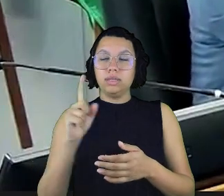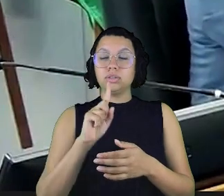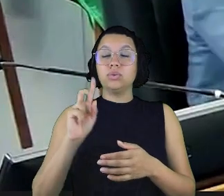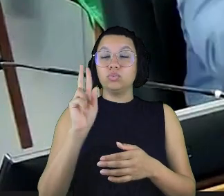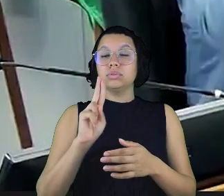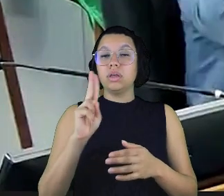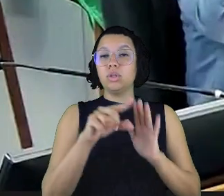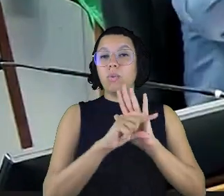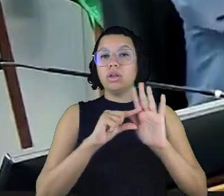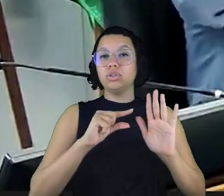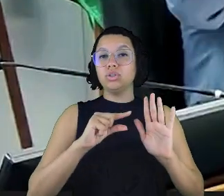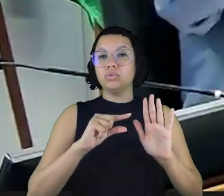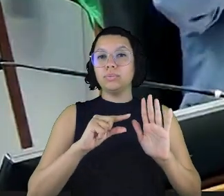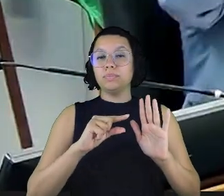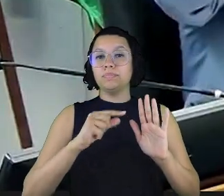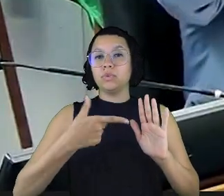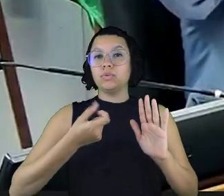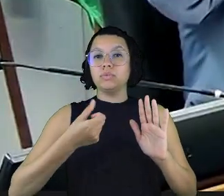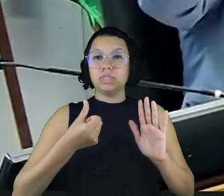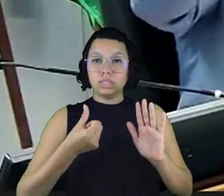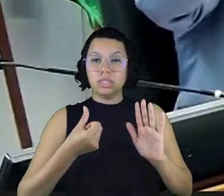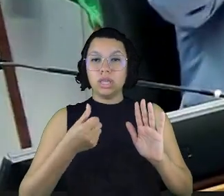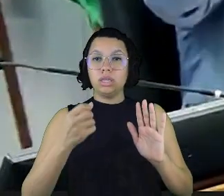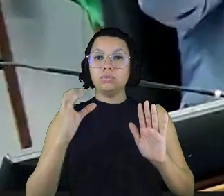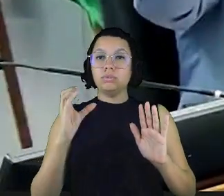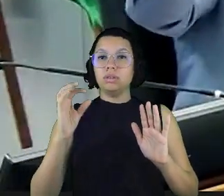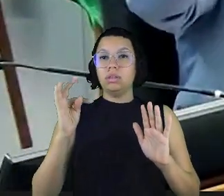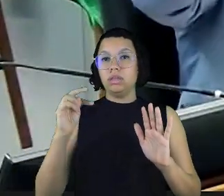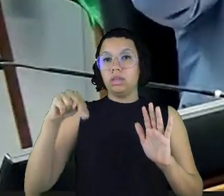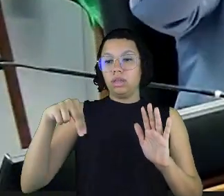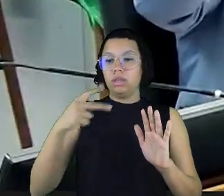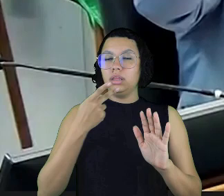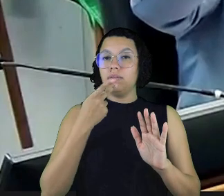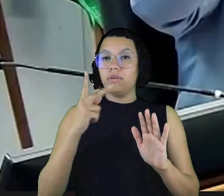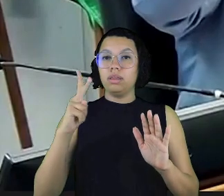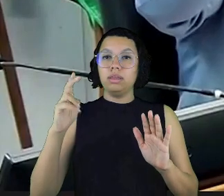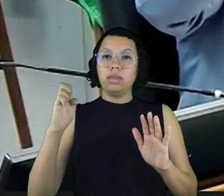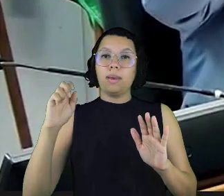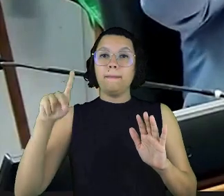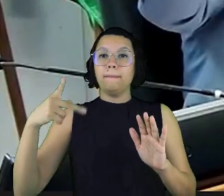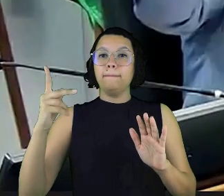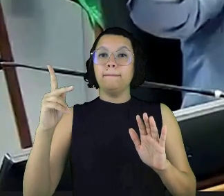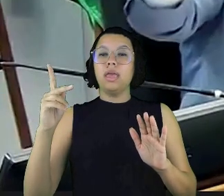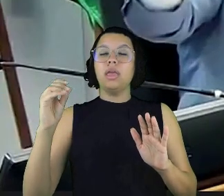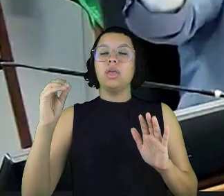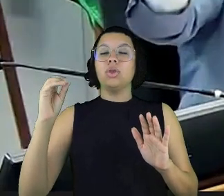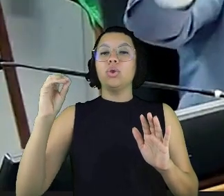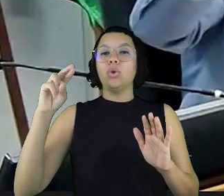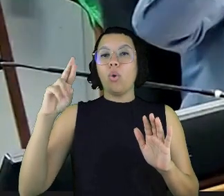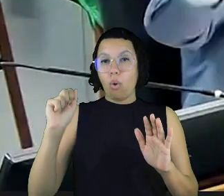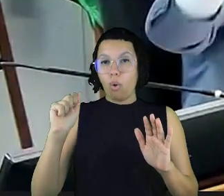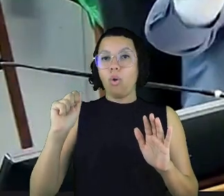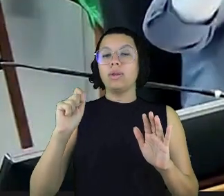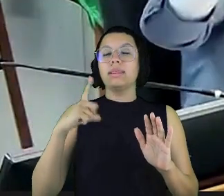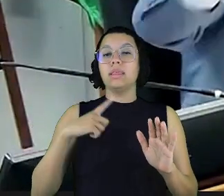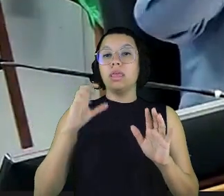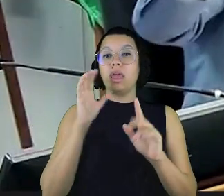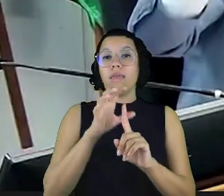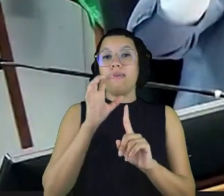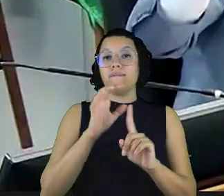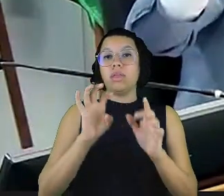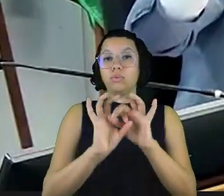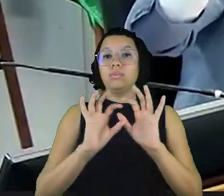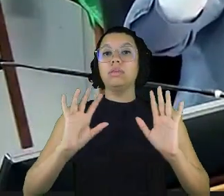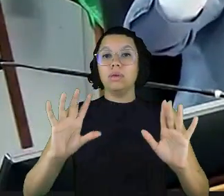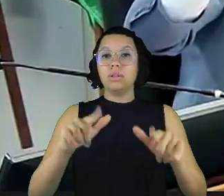206 do CTN é aquele que diz que a penhora ou a prestação de garantia, ela tem efeito liberatório de certidão, que é o